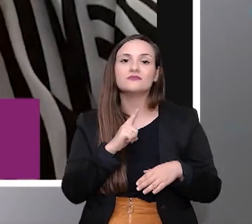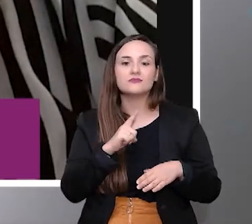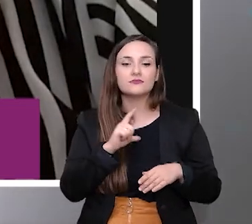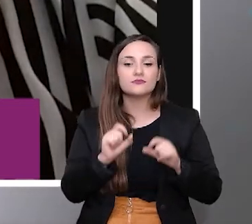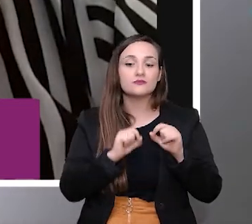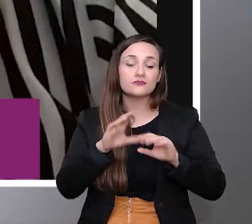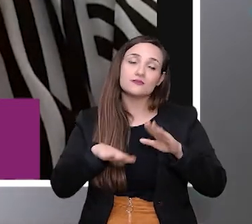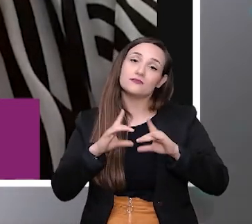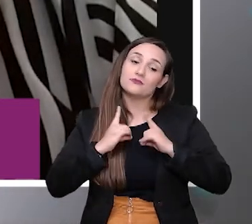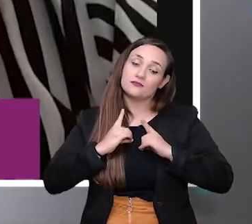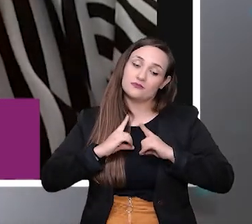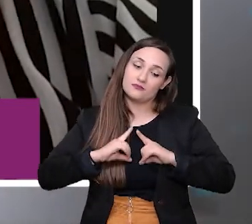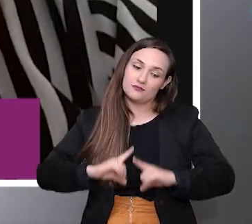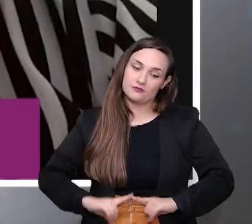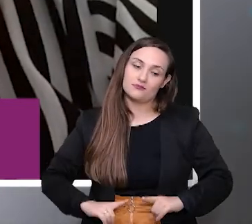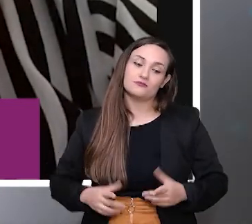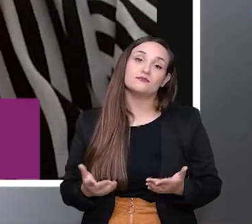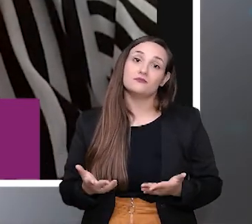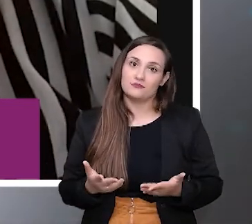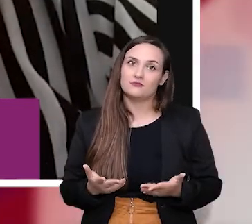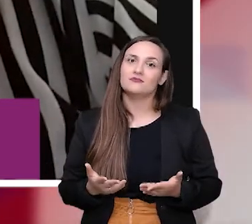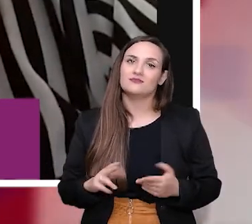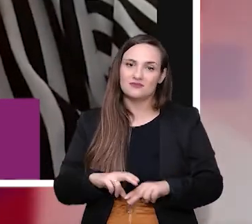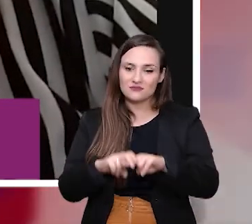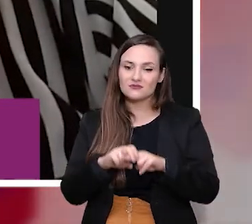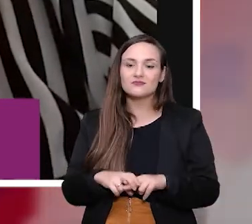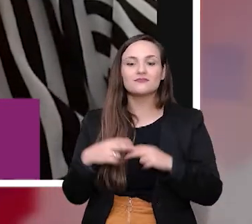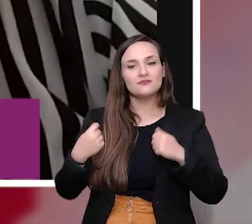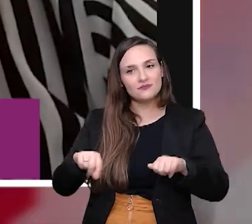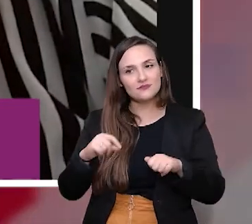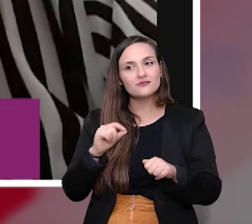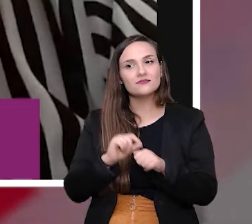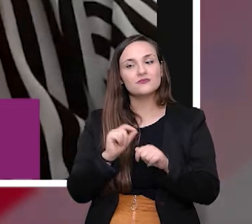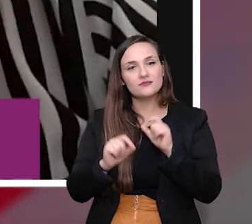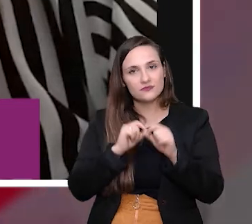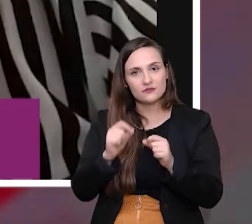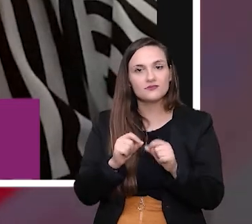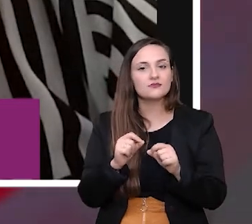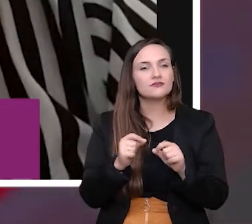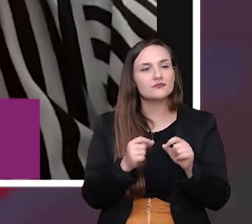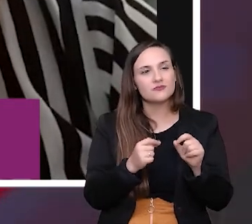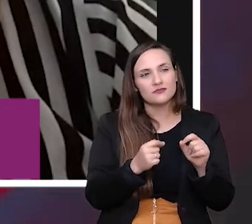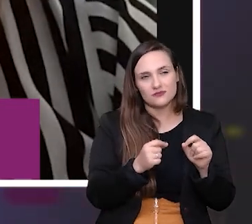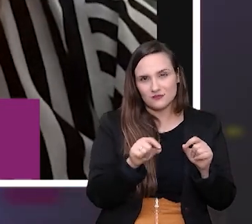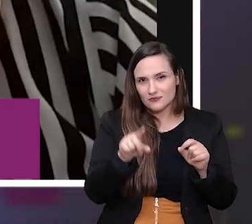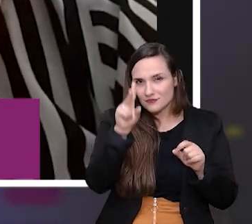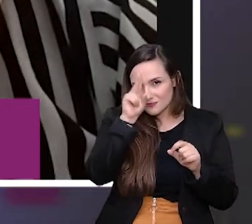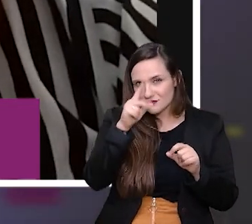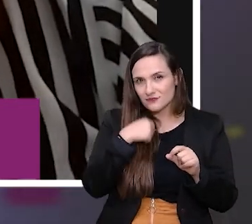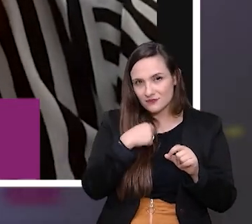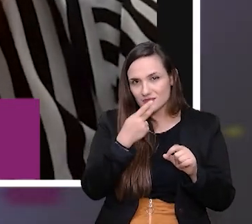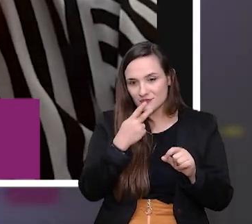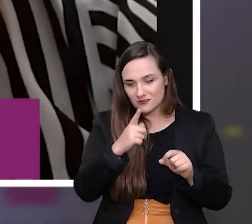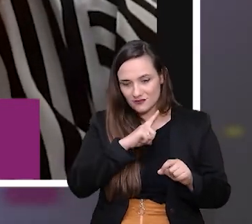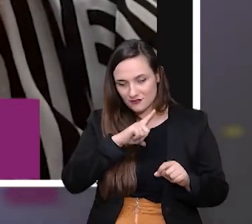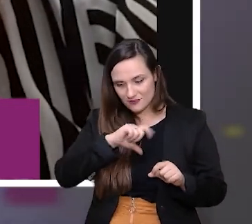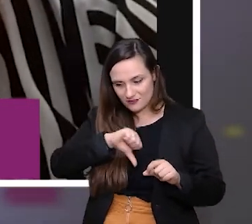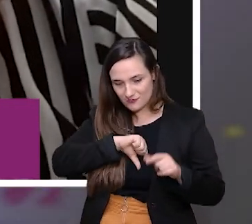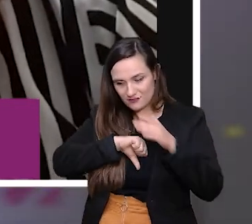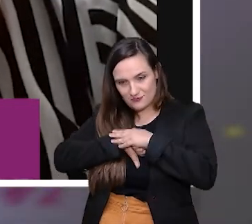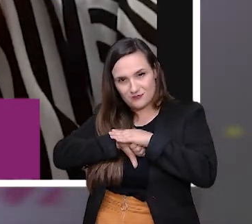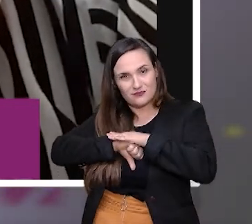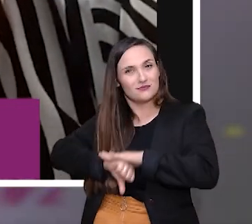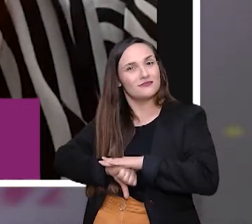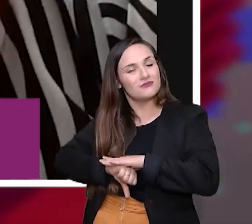associado de depressão, tá? Então, o tratamento, nesses casos, é sintomático. Porque lembra que lá no fundo tem um sentimento